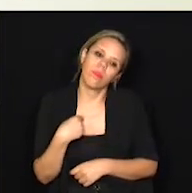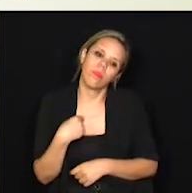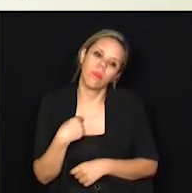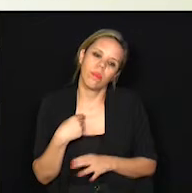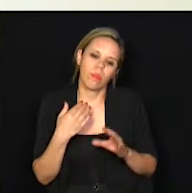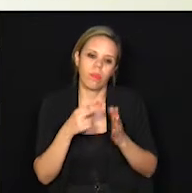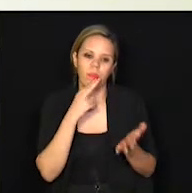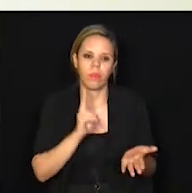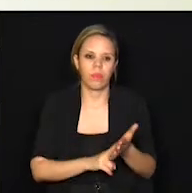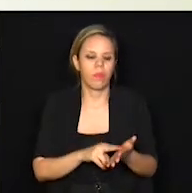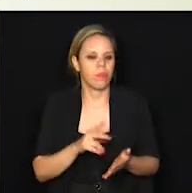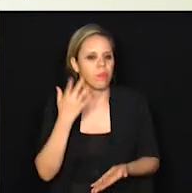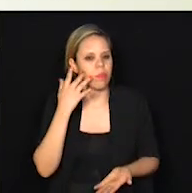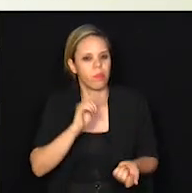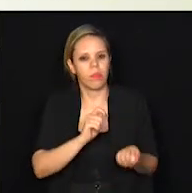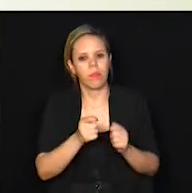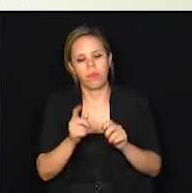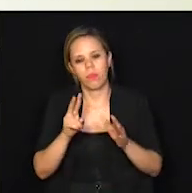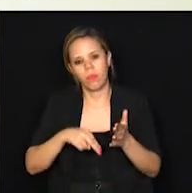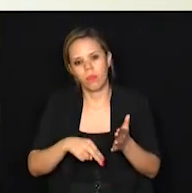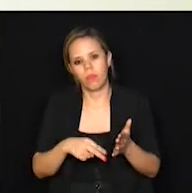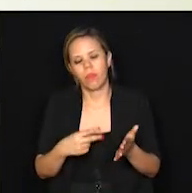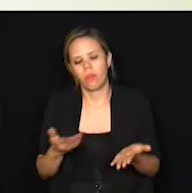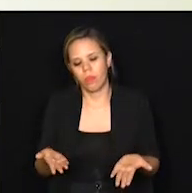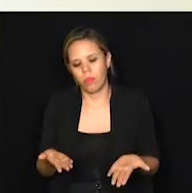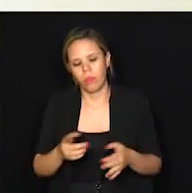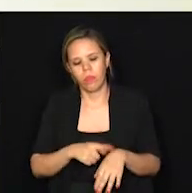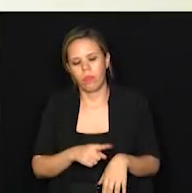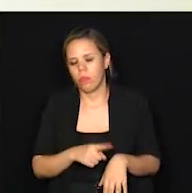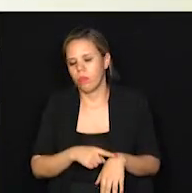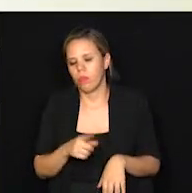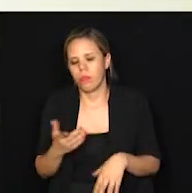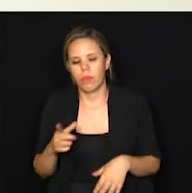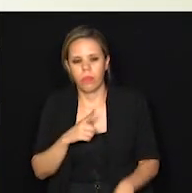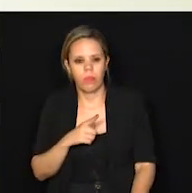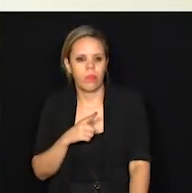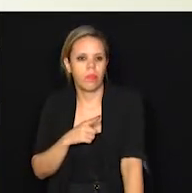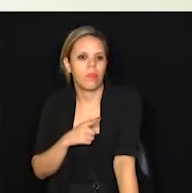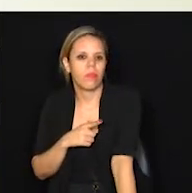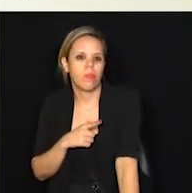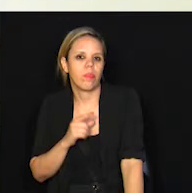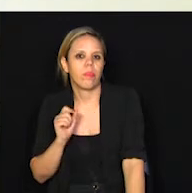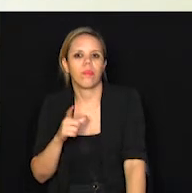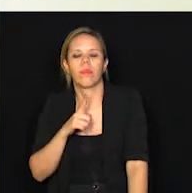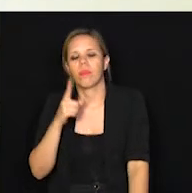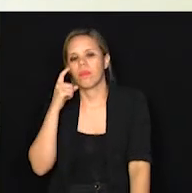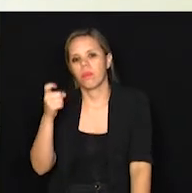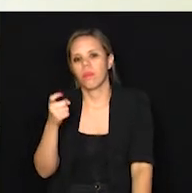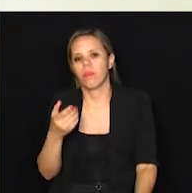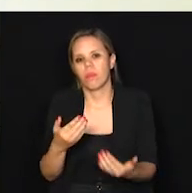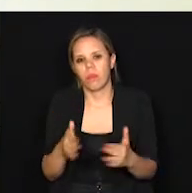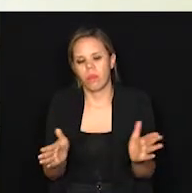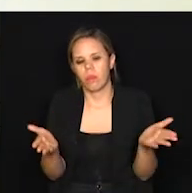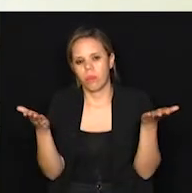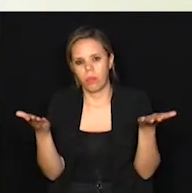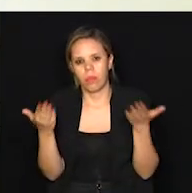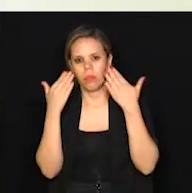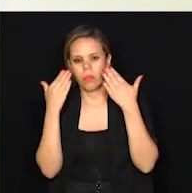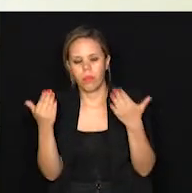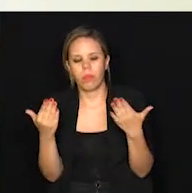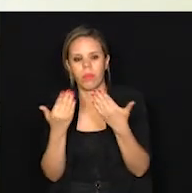e confiável para que esses filhos possam ficar. Então, a nossa proposta, ela vem de encontro a isso. Uma reabertura em 16/9,